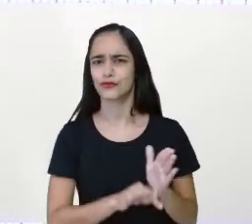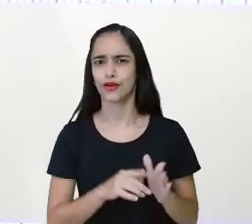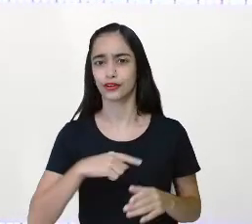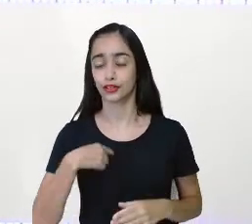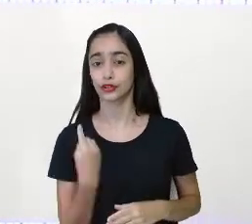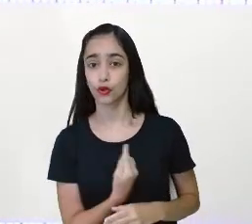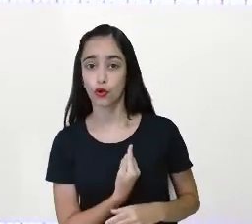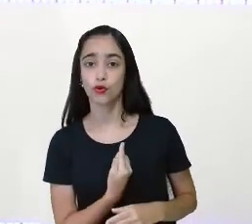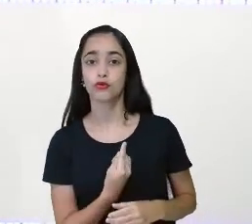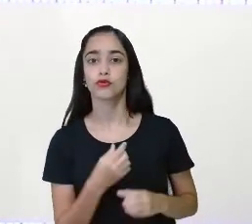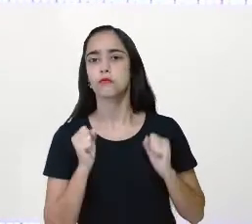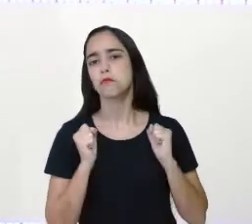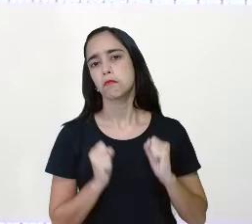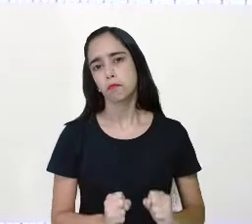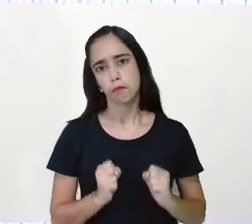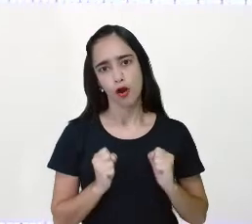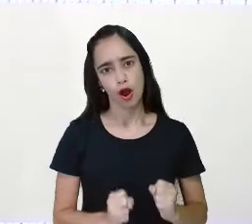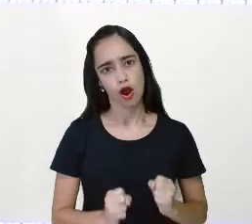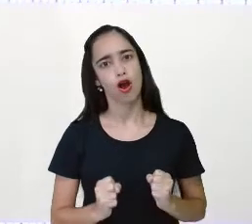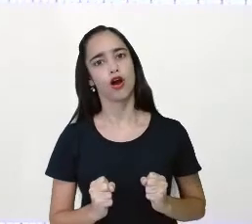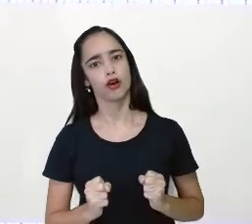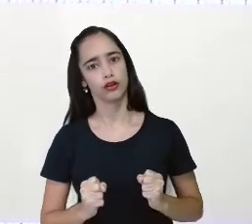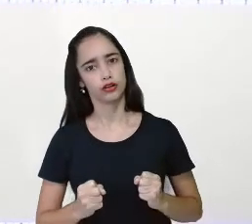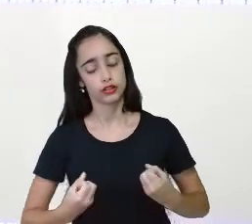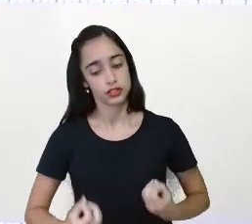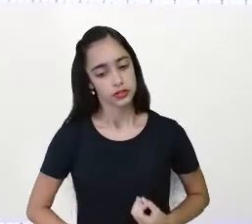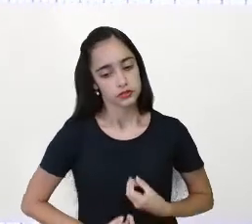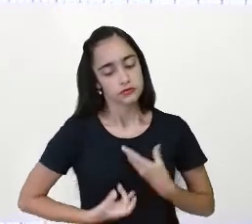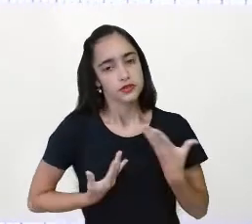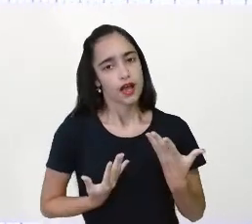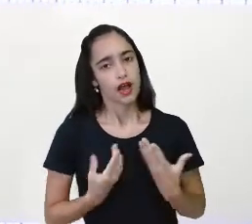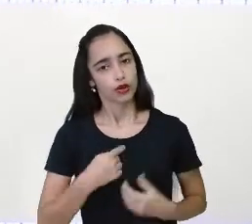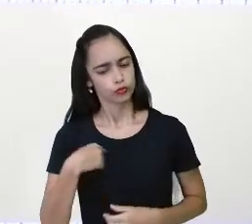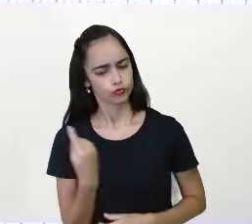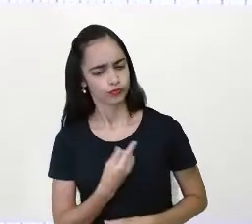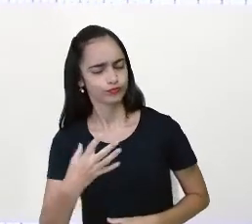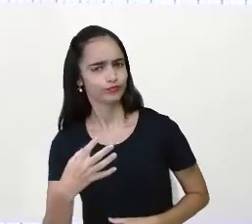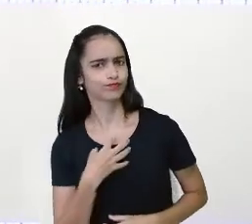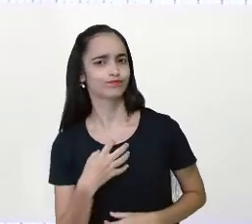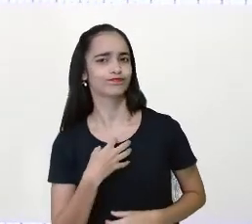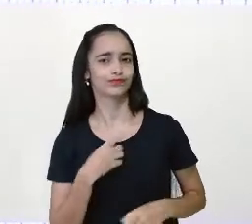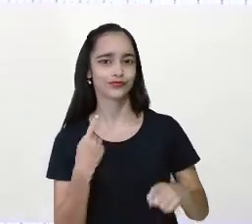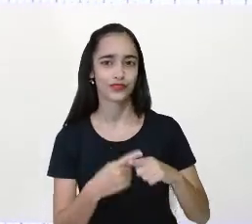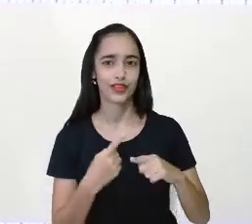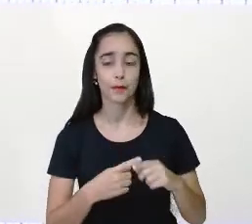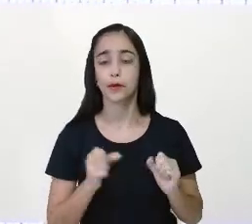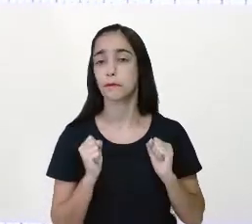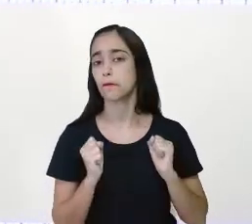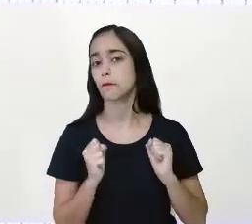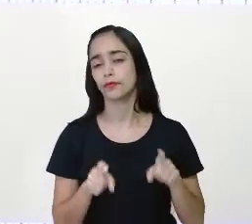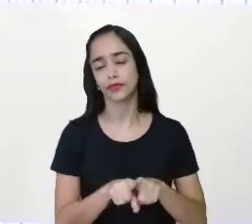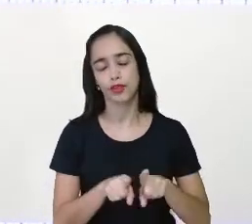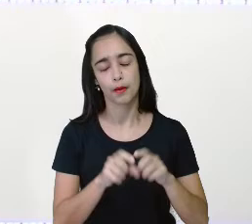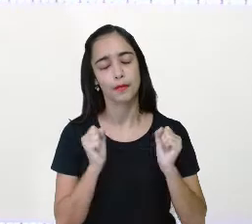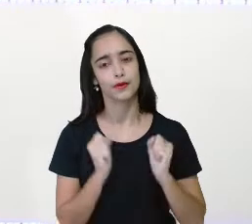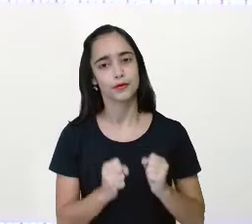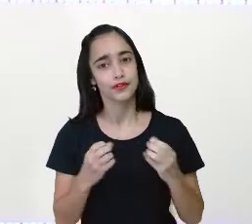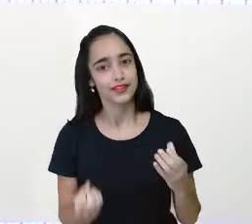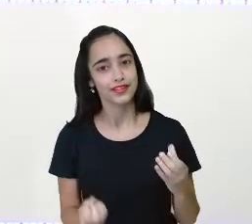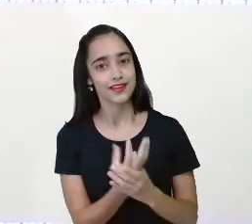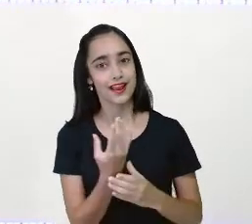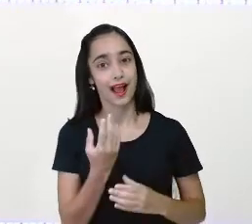gente pode expressar os nossos sentimentos, não é? Onde a gente pode criar, onde a gente pode colocar a